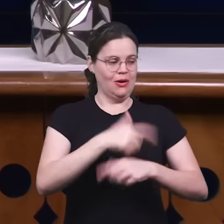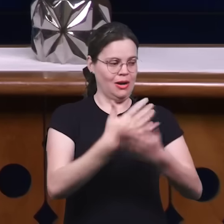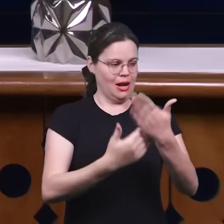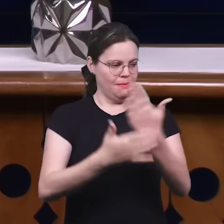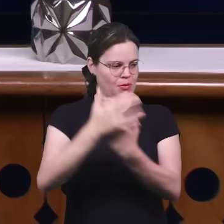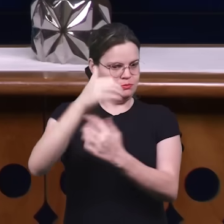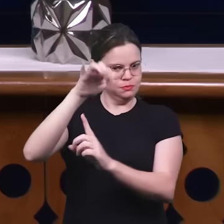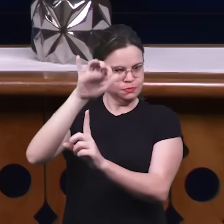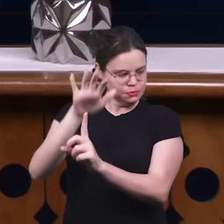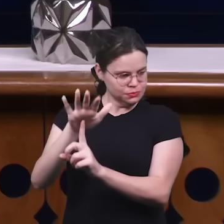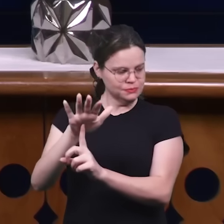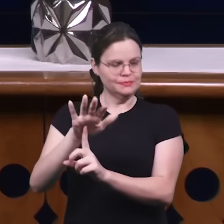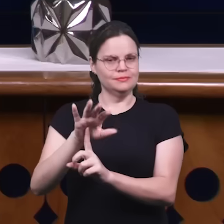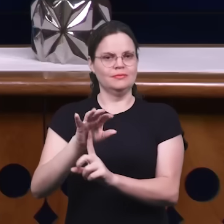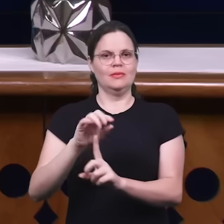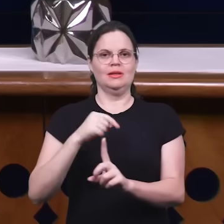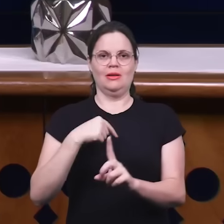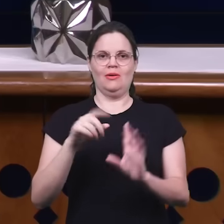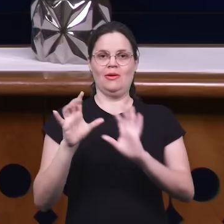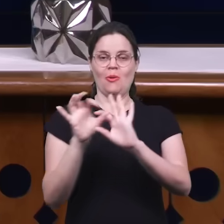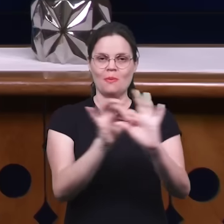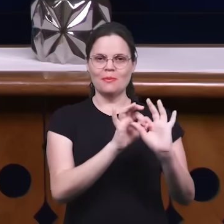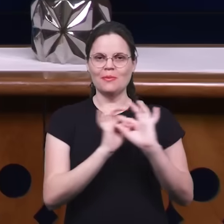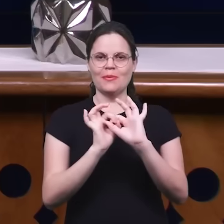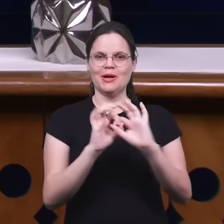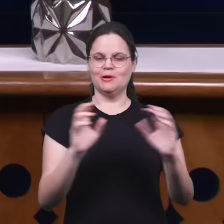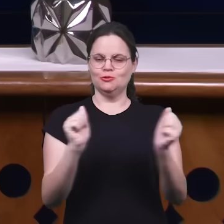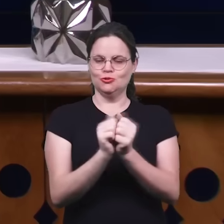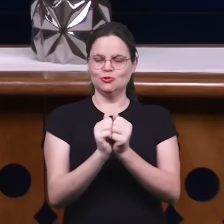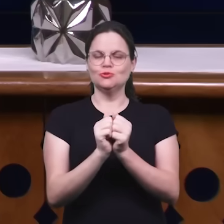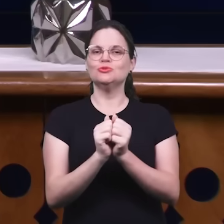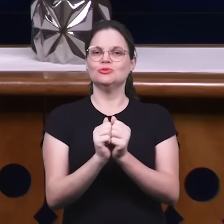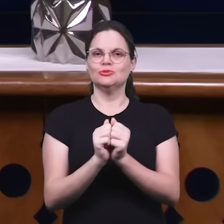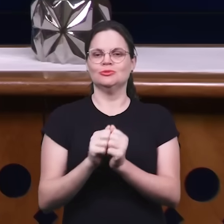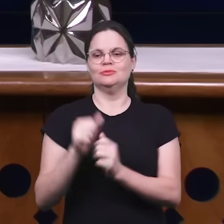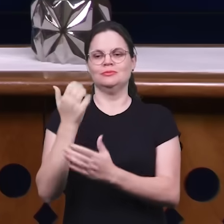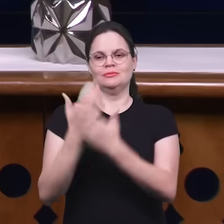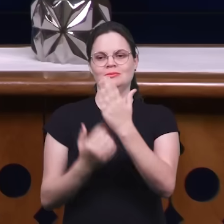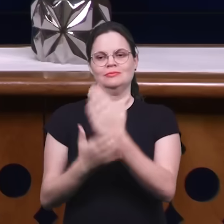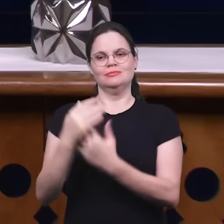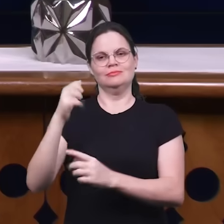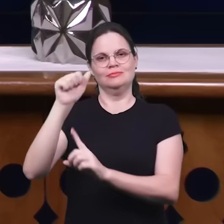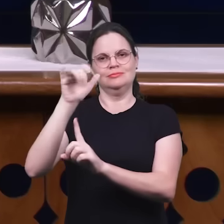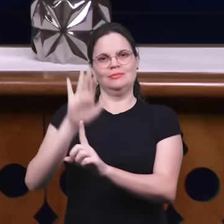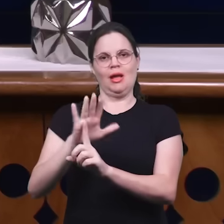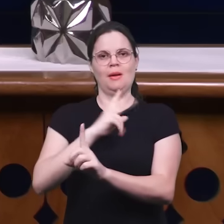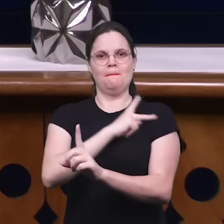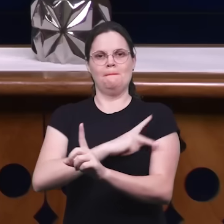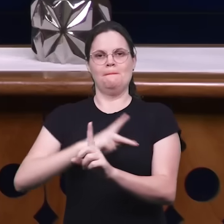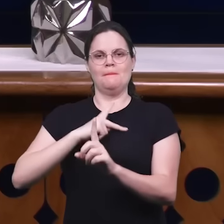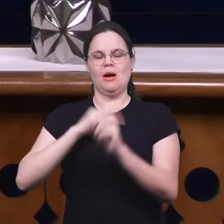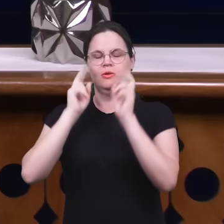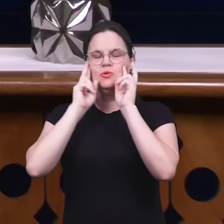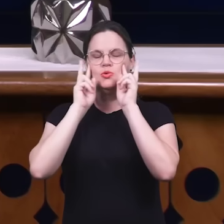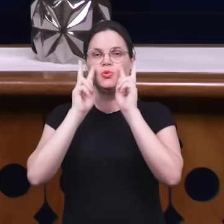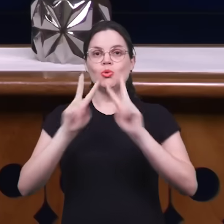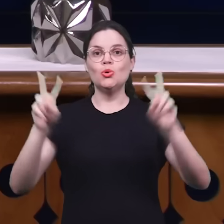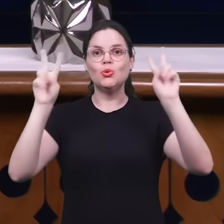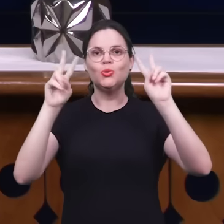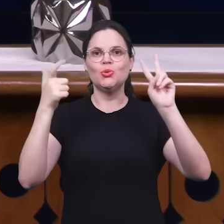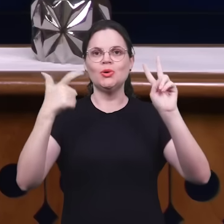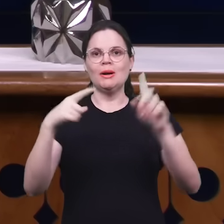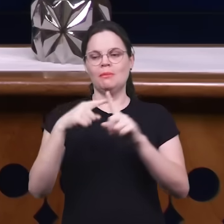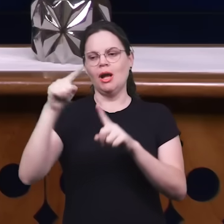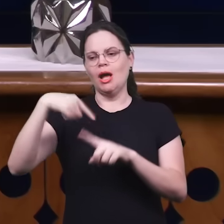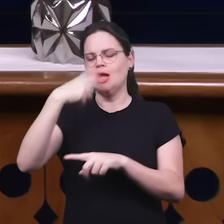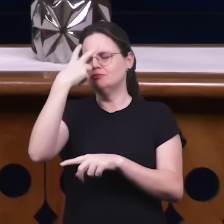mãos, o corpo presente, com as mãos estendidas, Paulo voltou a ver. Ele